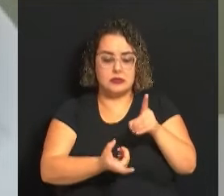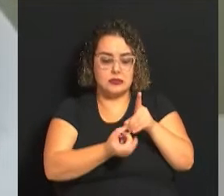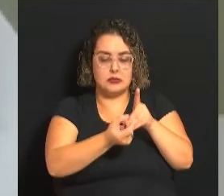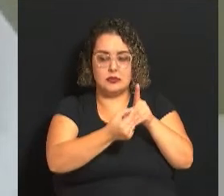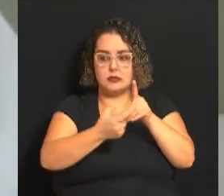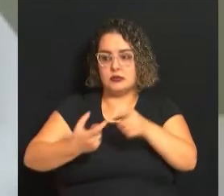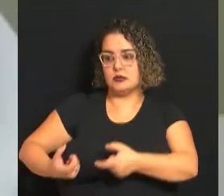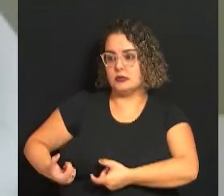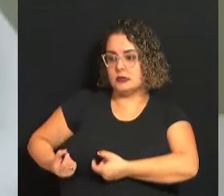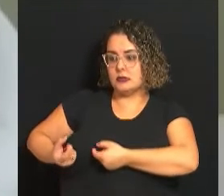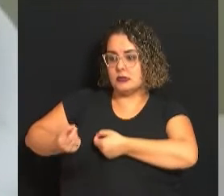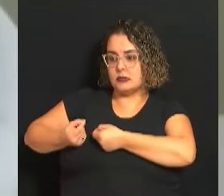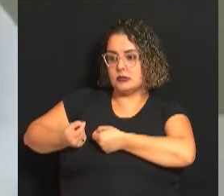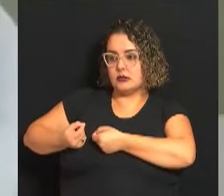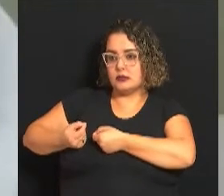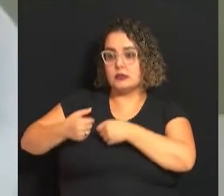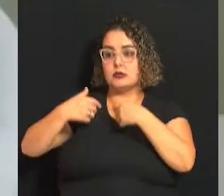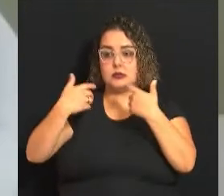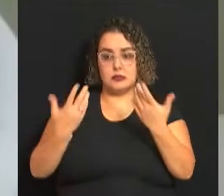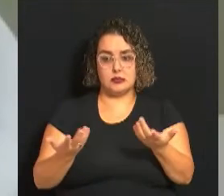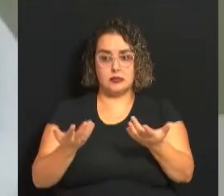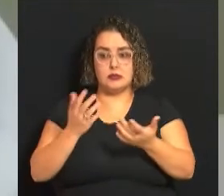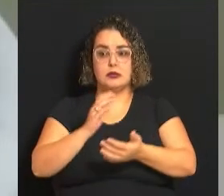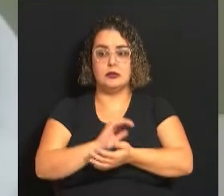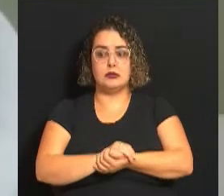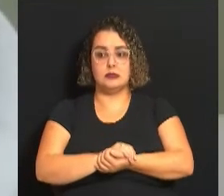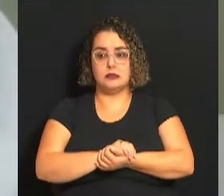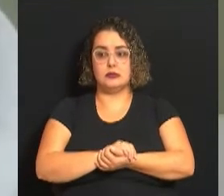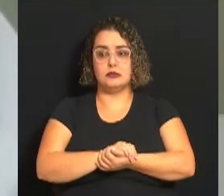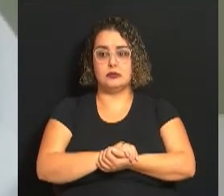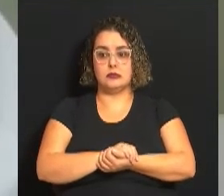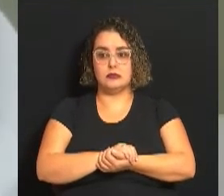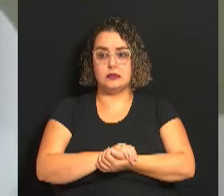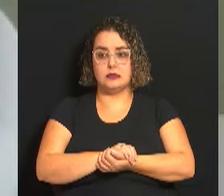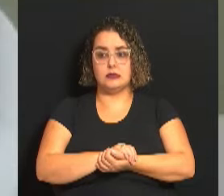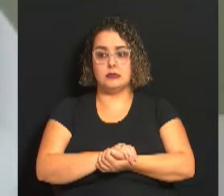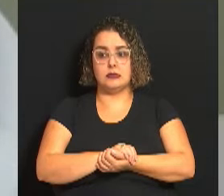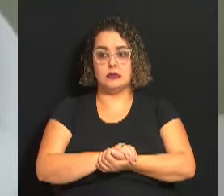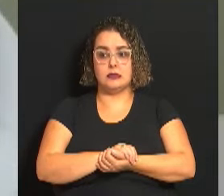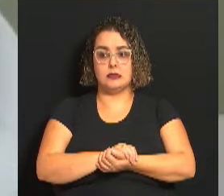de mama. Assim, a atividade